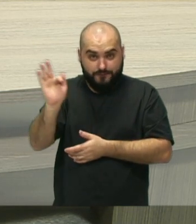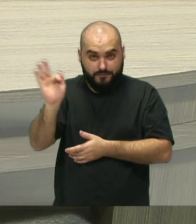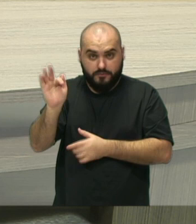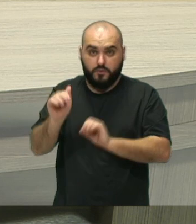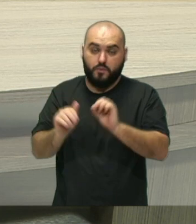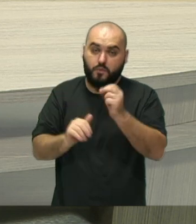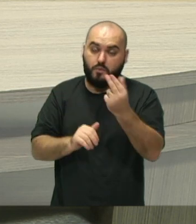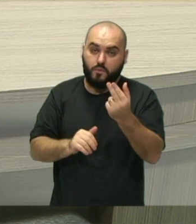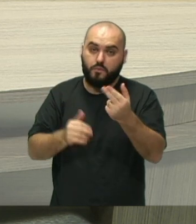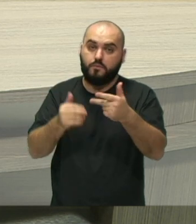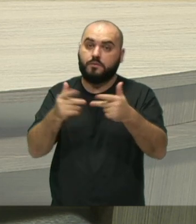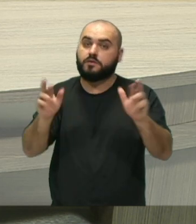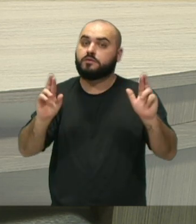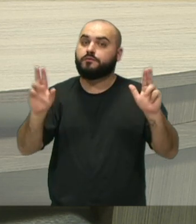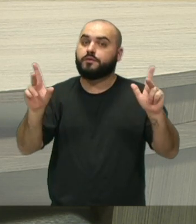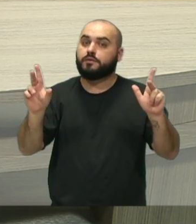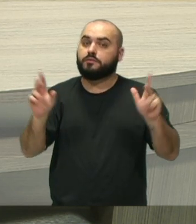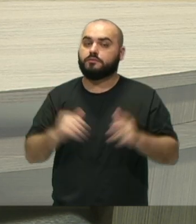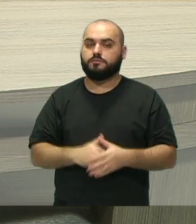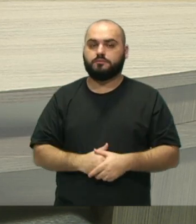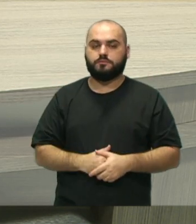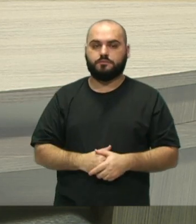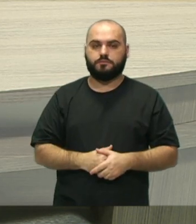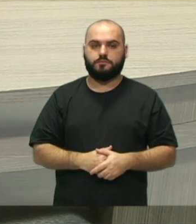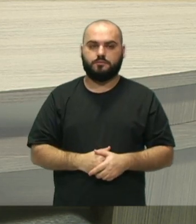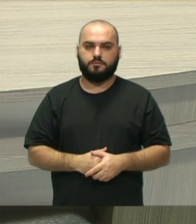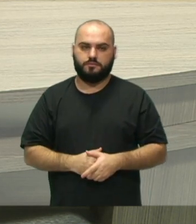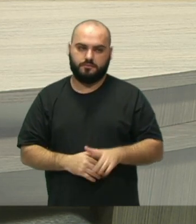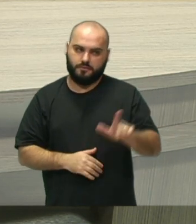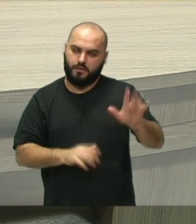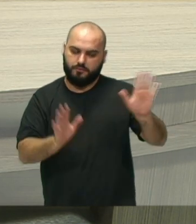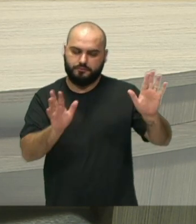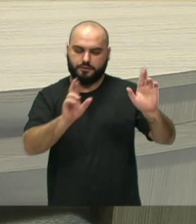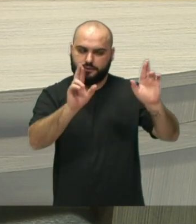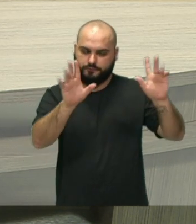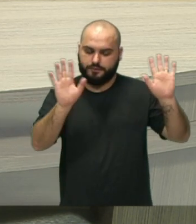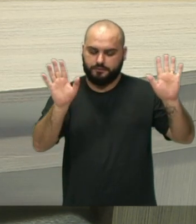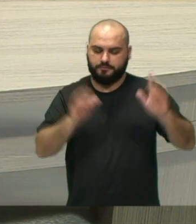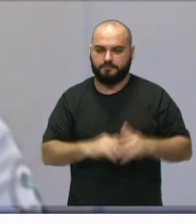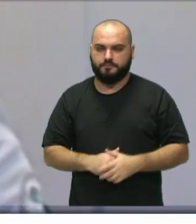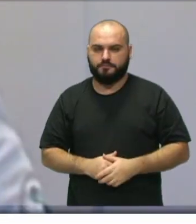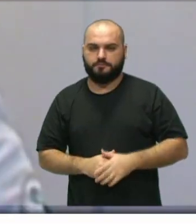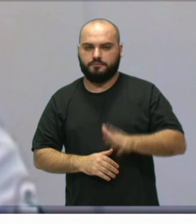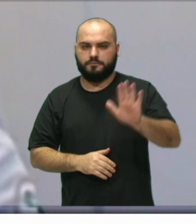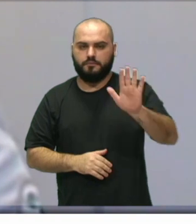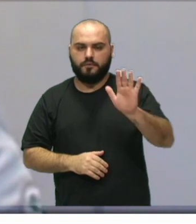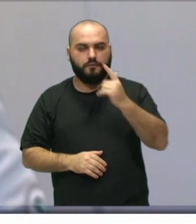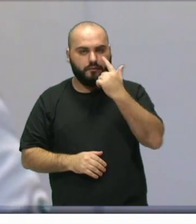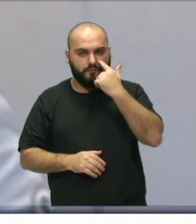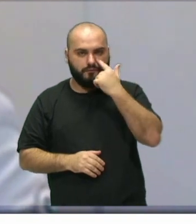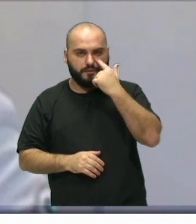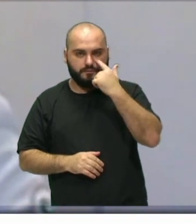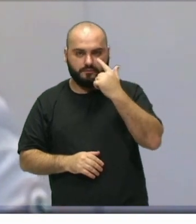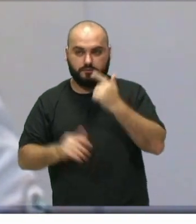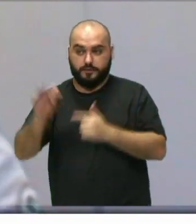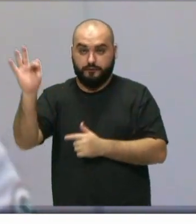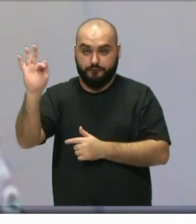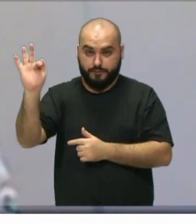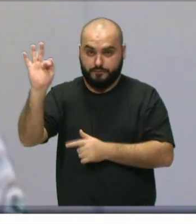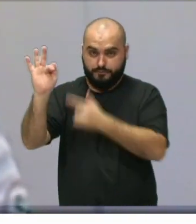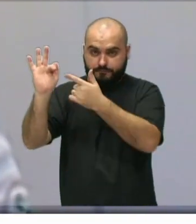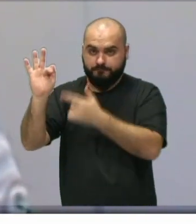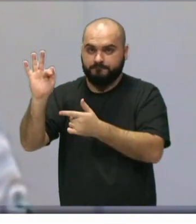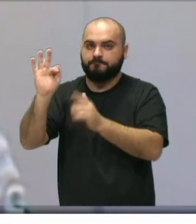ou são coisas diferentes? São coisas diferentes. Vamos pegar o conceito da fibromialgia.